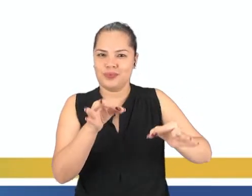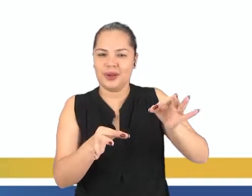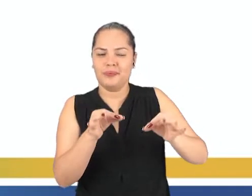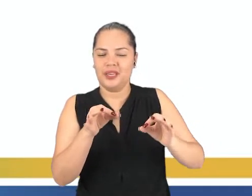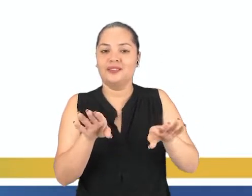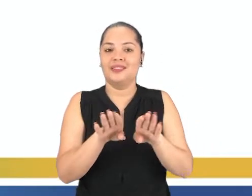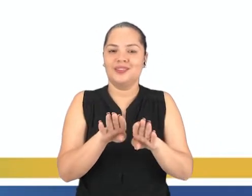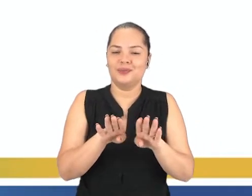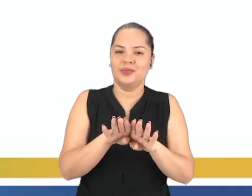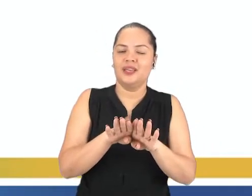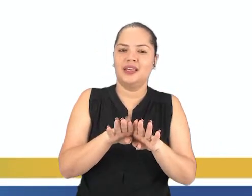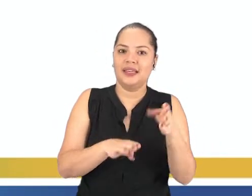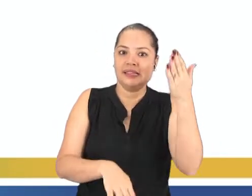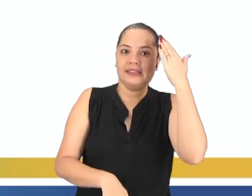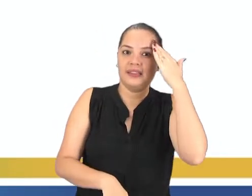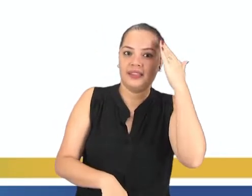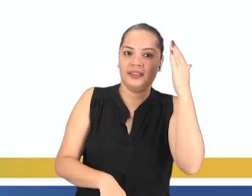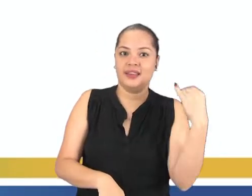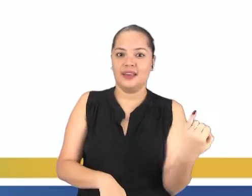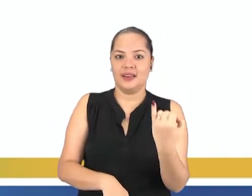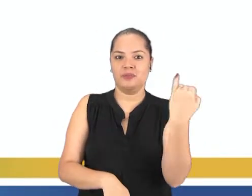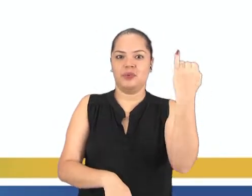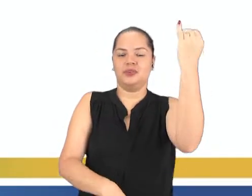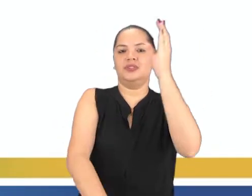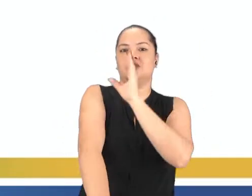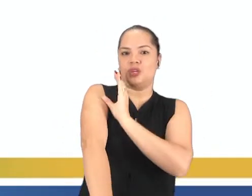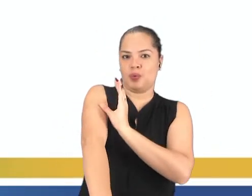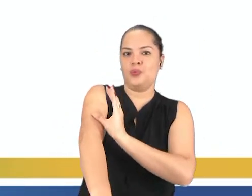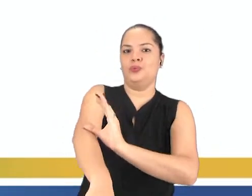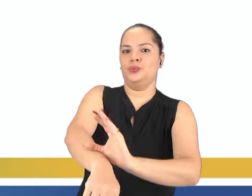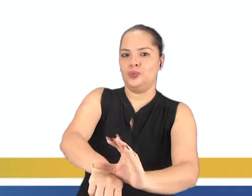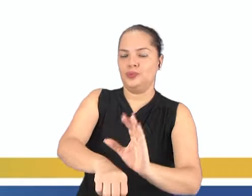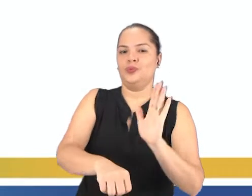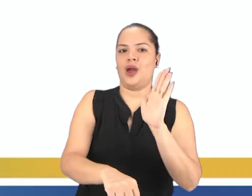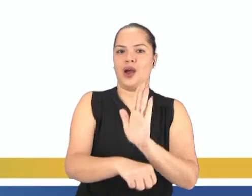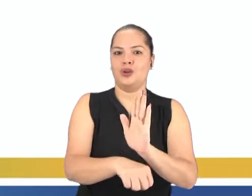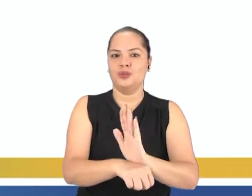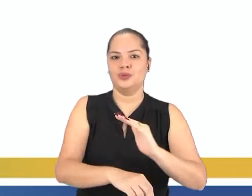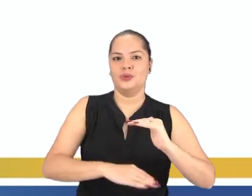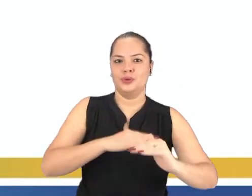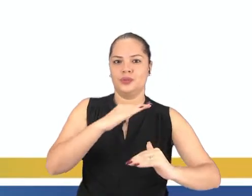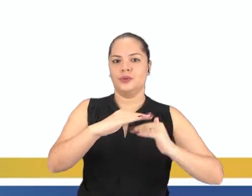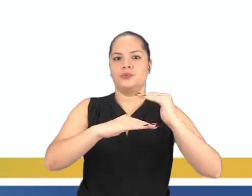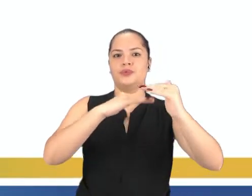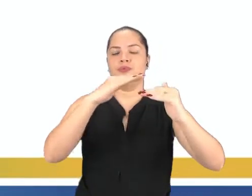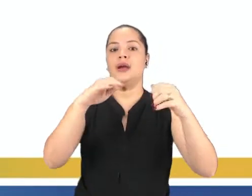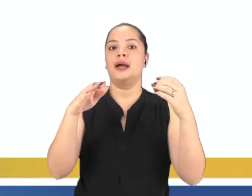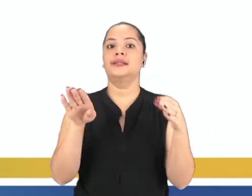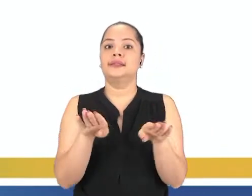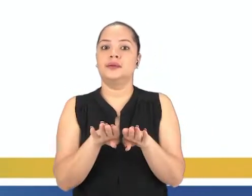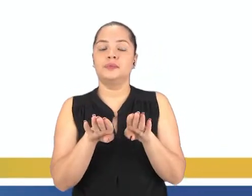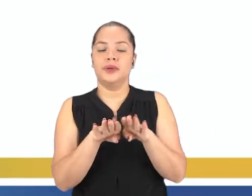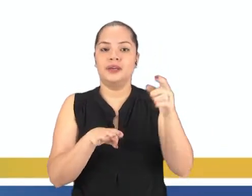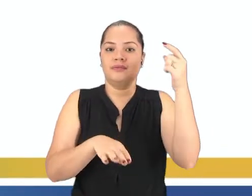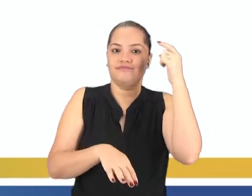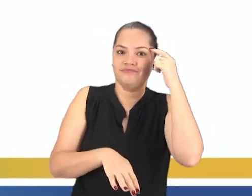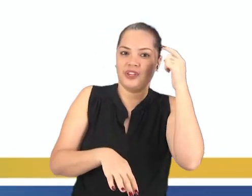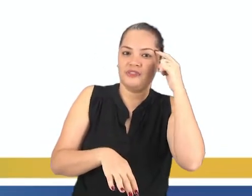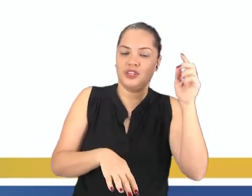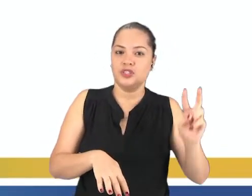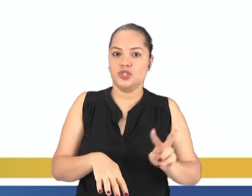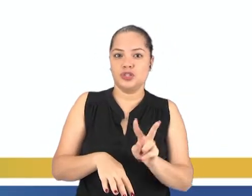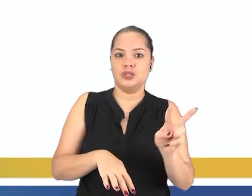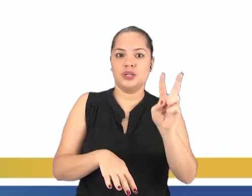reconhecermos a importância da cultura e das contribuições, precisamos refletir sobre a valorização da